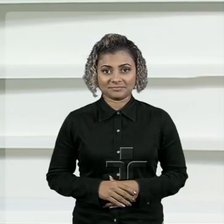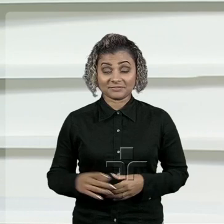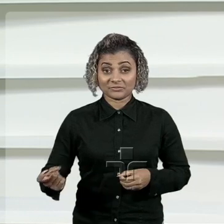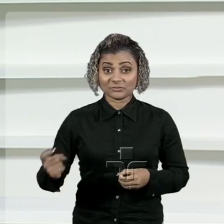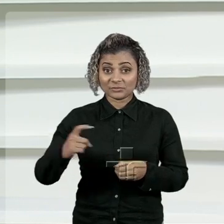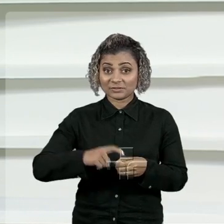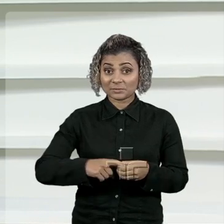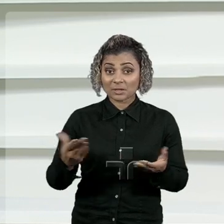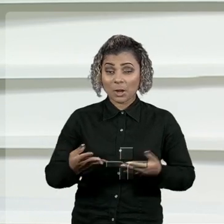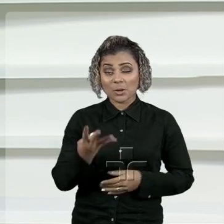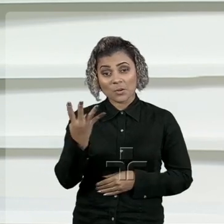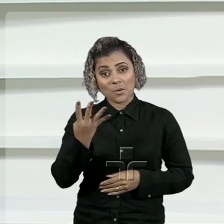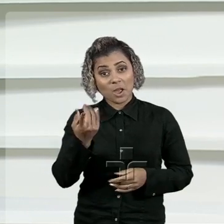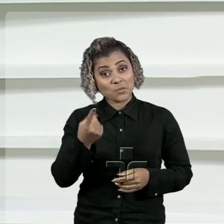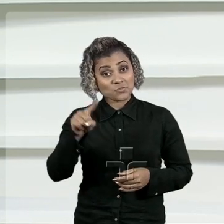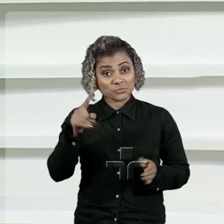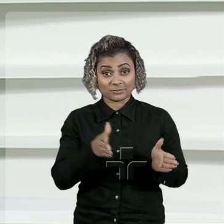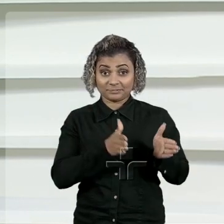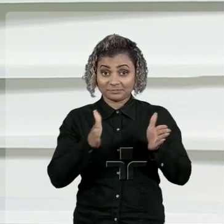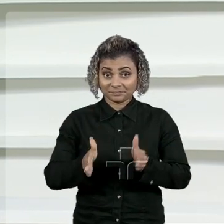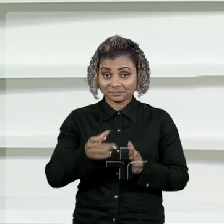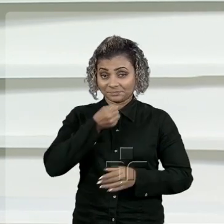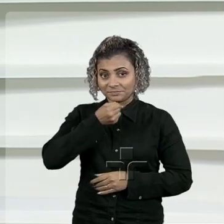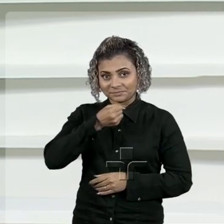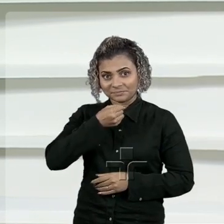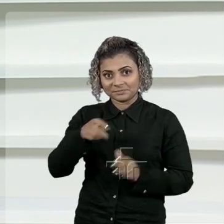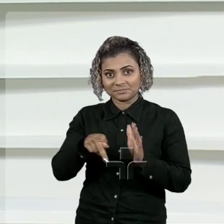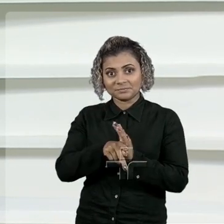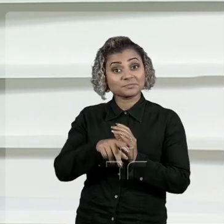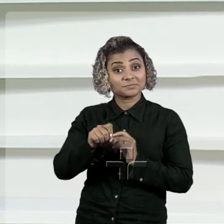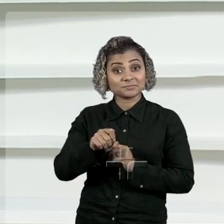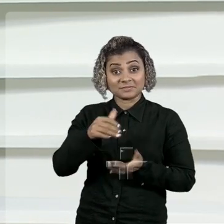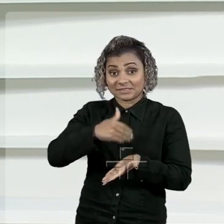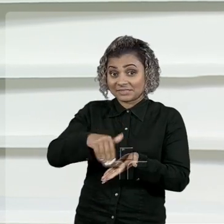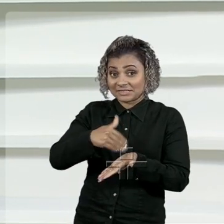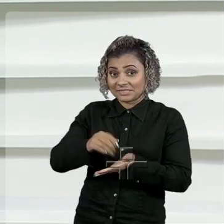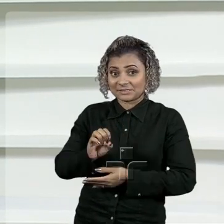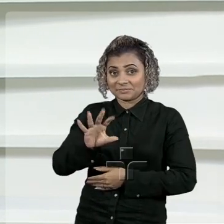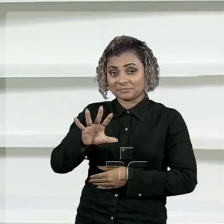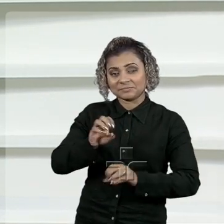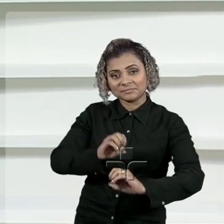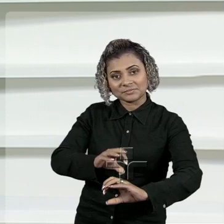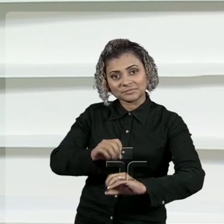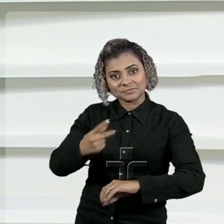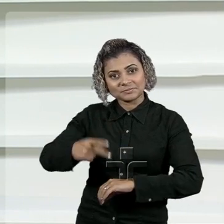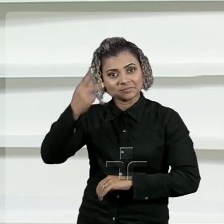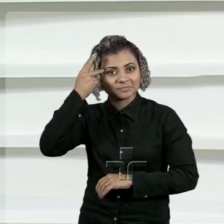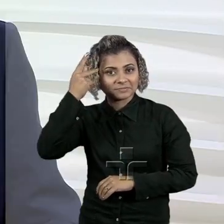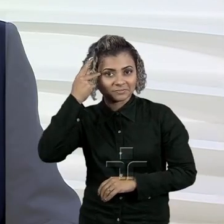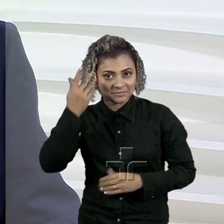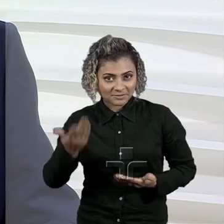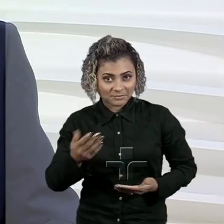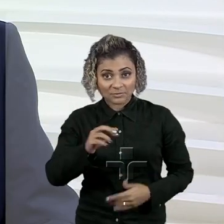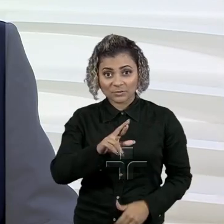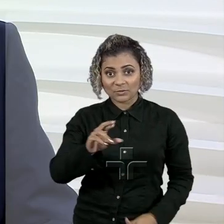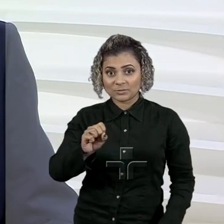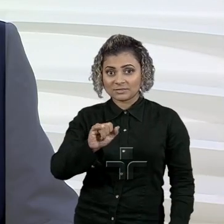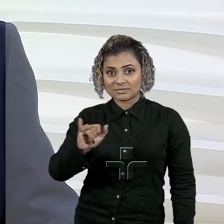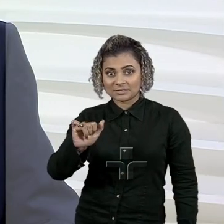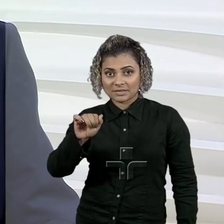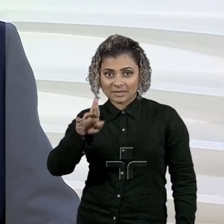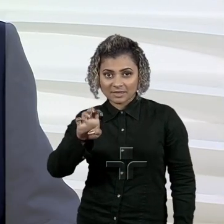Estamos de volta para o quarto e último bloco da entrevista com o secretário de Educação do Estado de São Paulo,